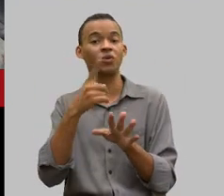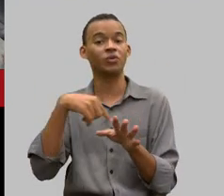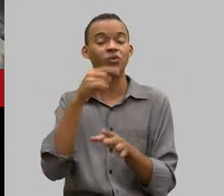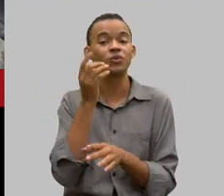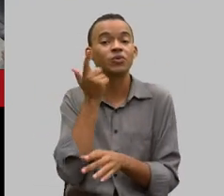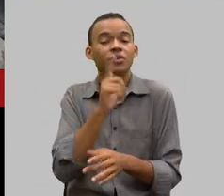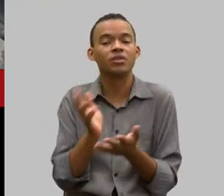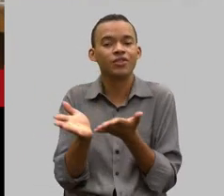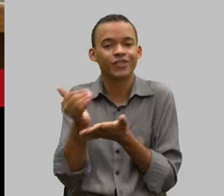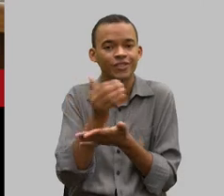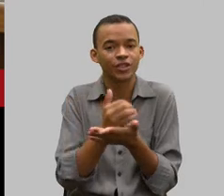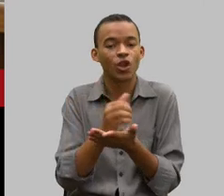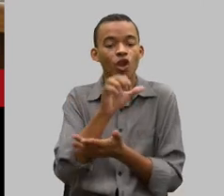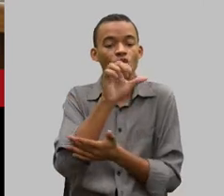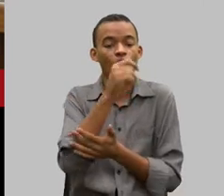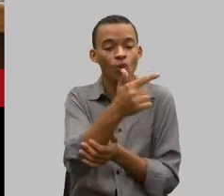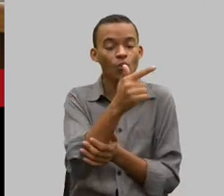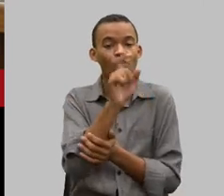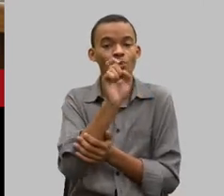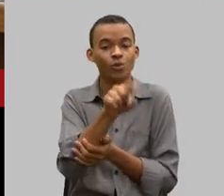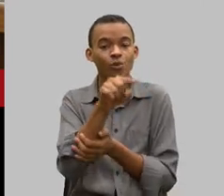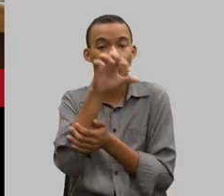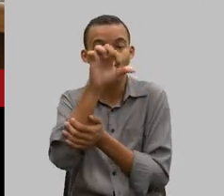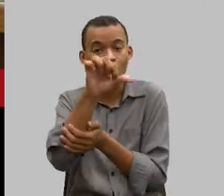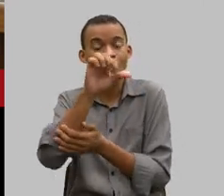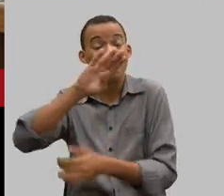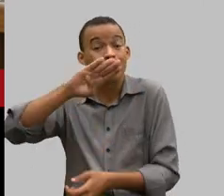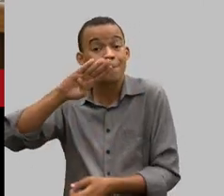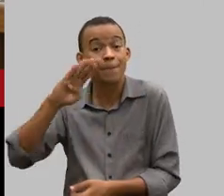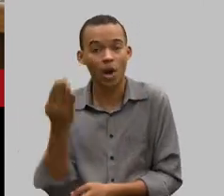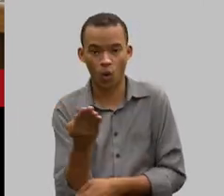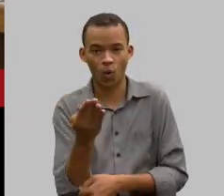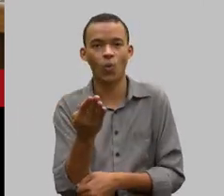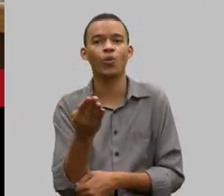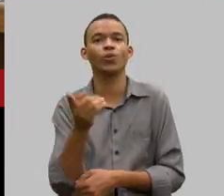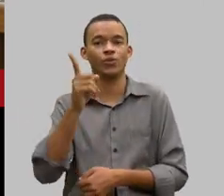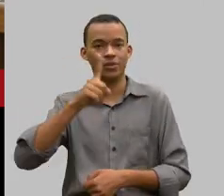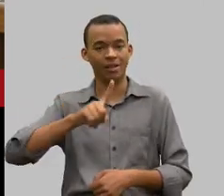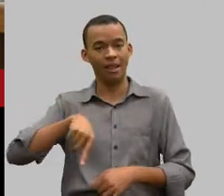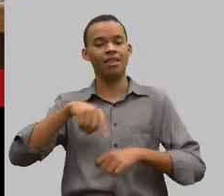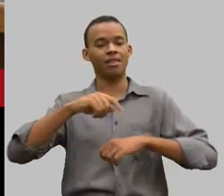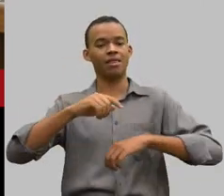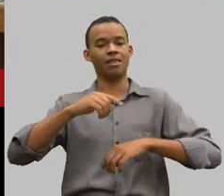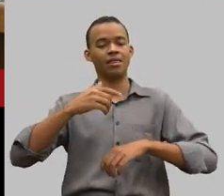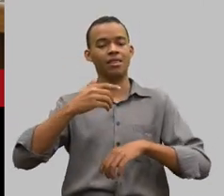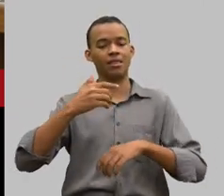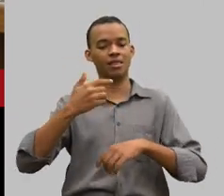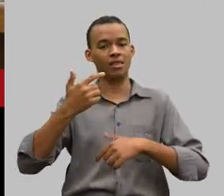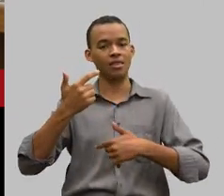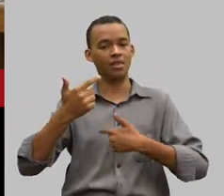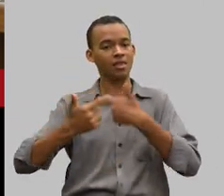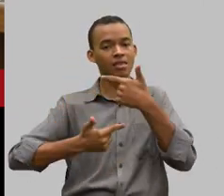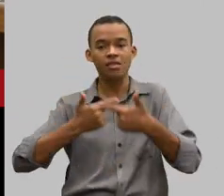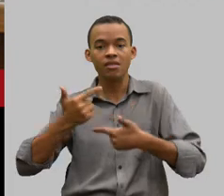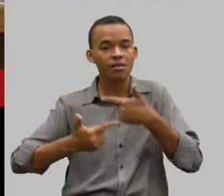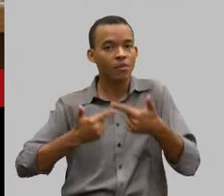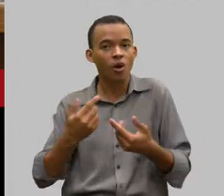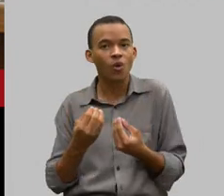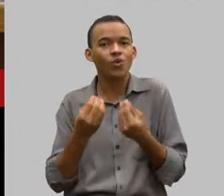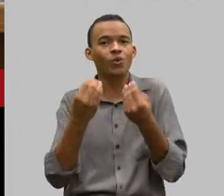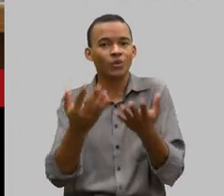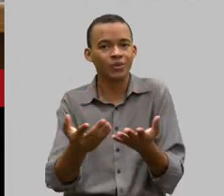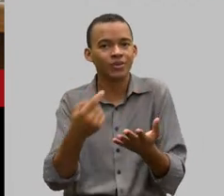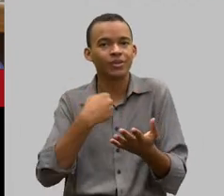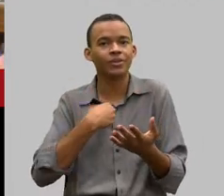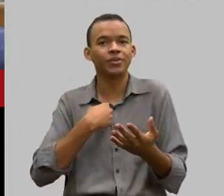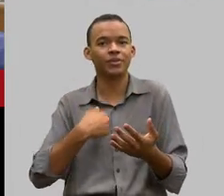reais de investimento O que é muita coisa isso é prestação de serviço né Eu estou aqui na Assembleia prestando contas do meu